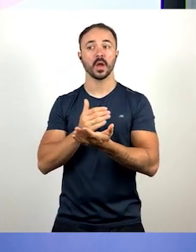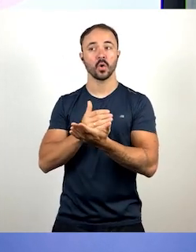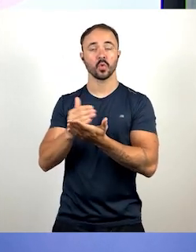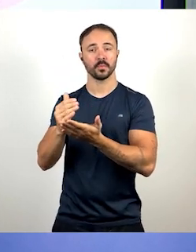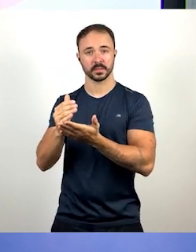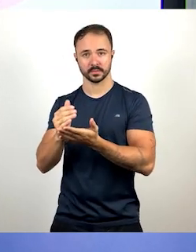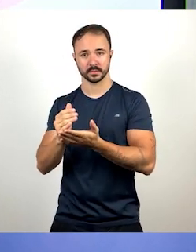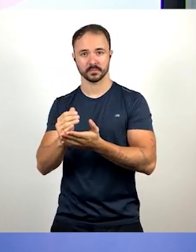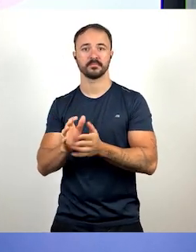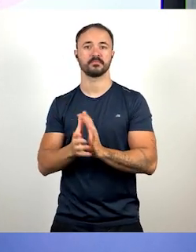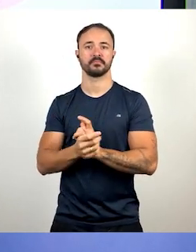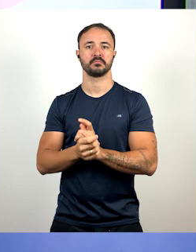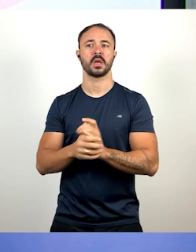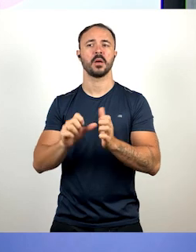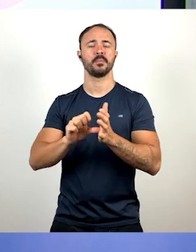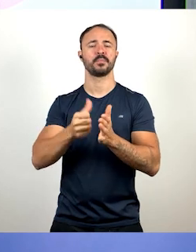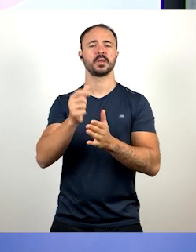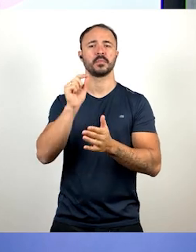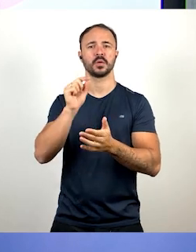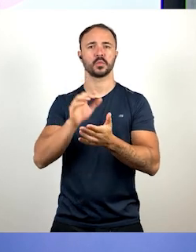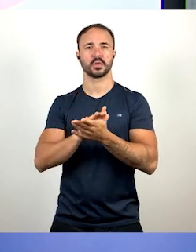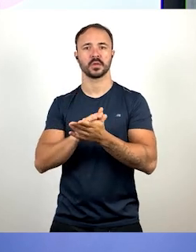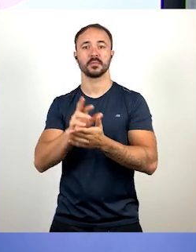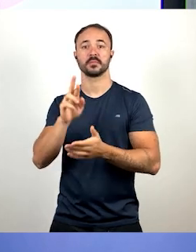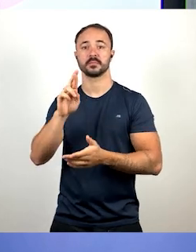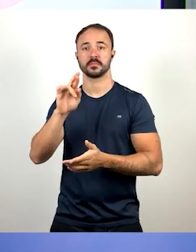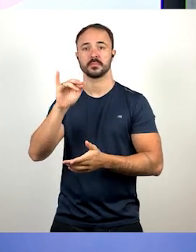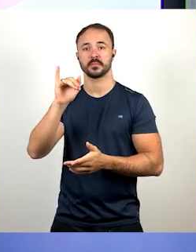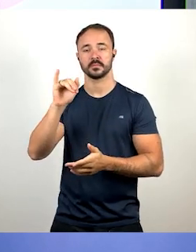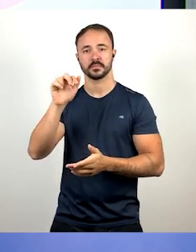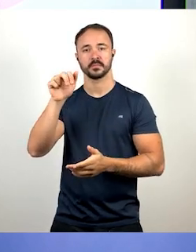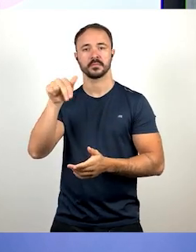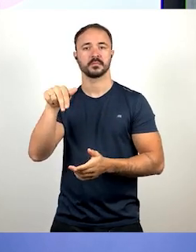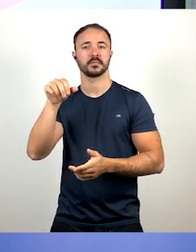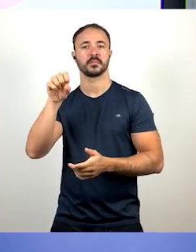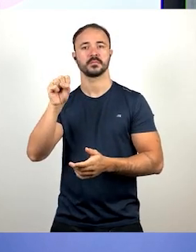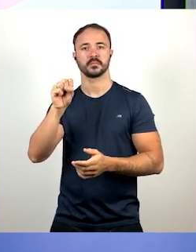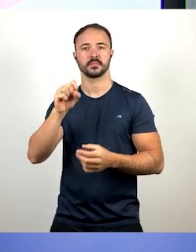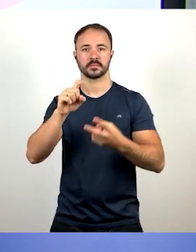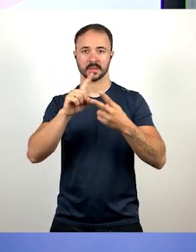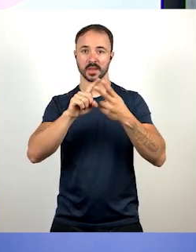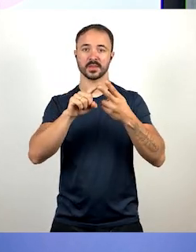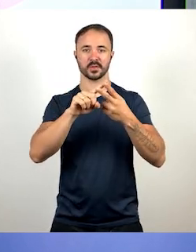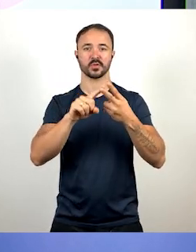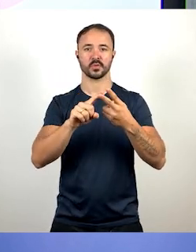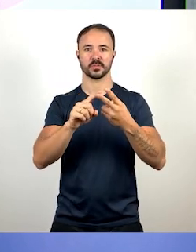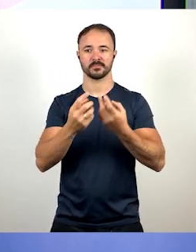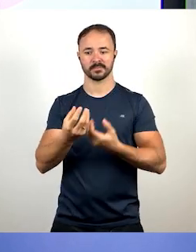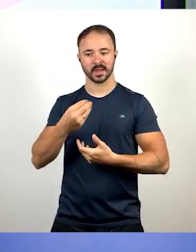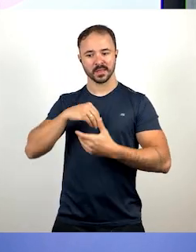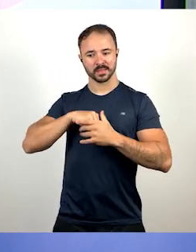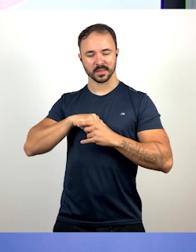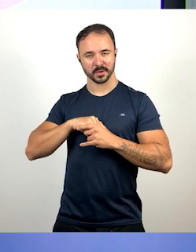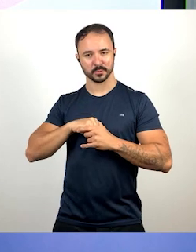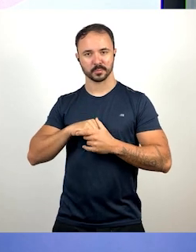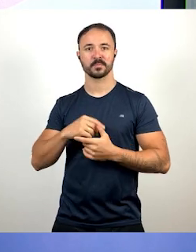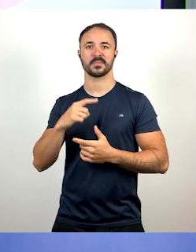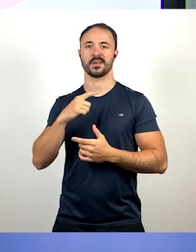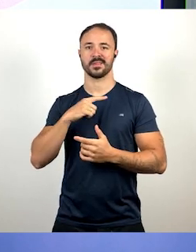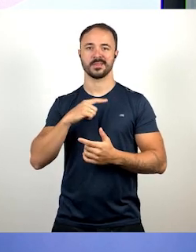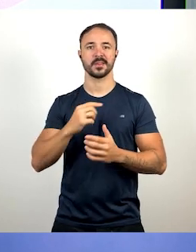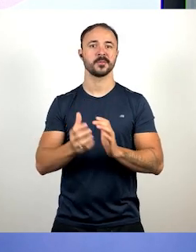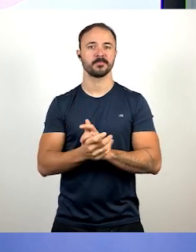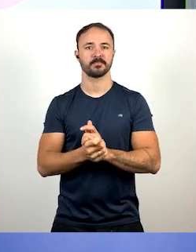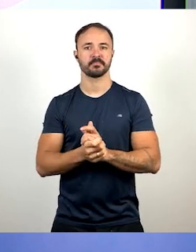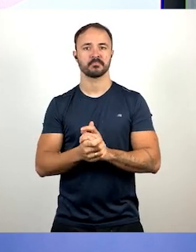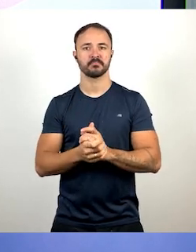Iniciando falando dos órgãos, falaremos dos rins. São dois órgãos presentes em nosso corpo que